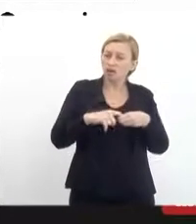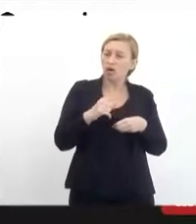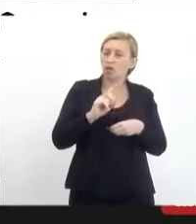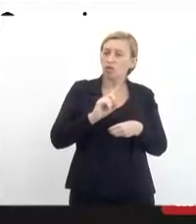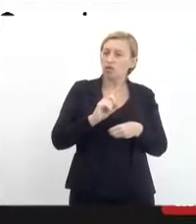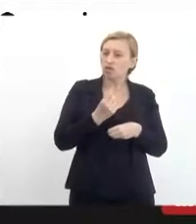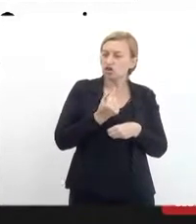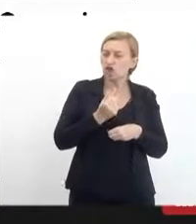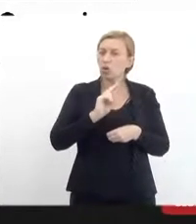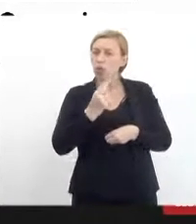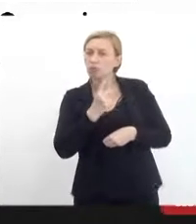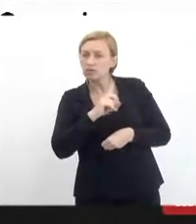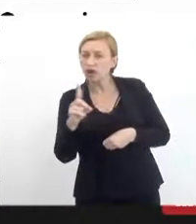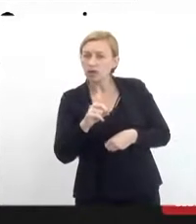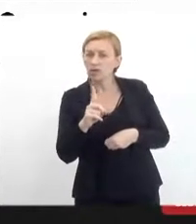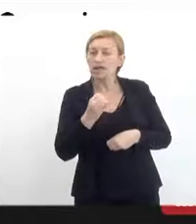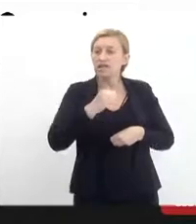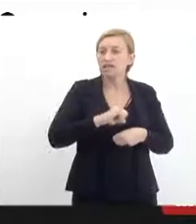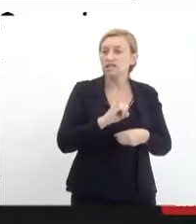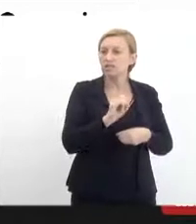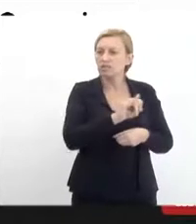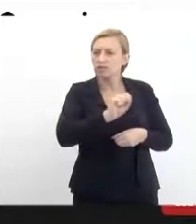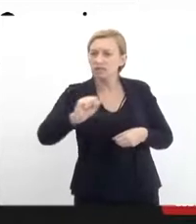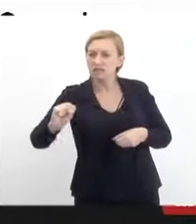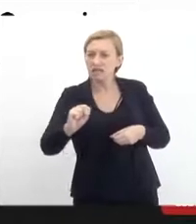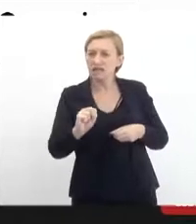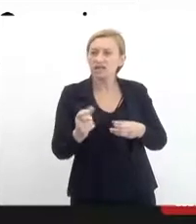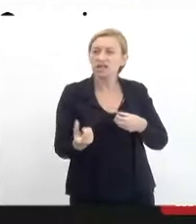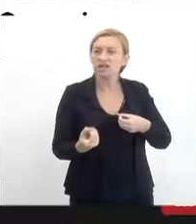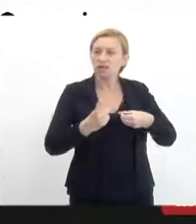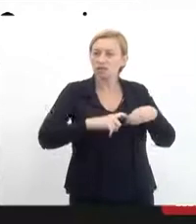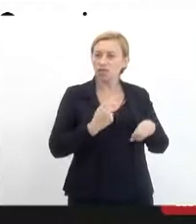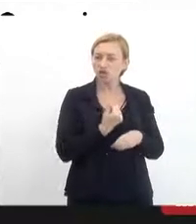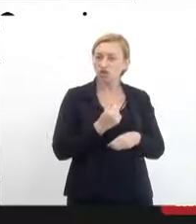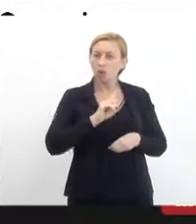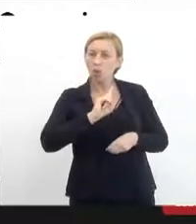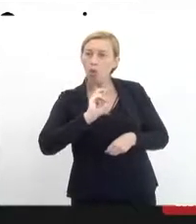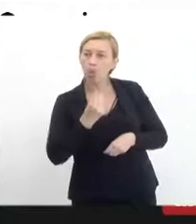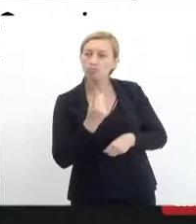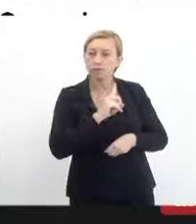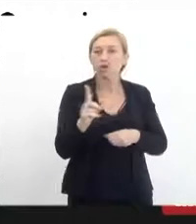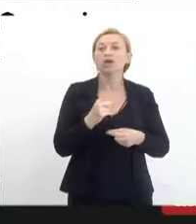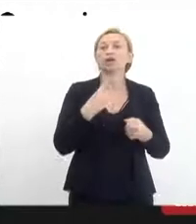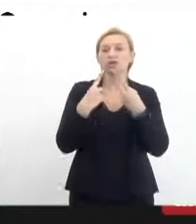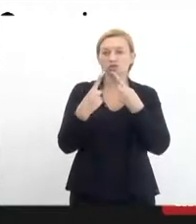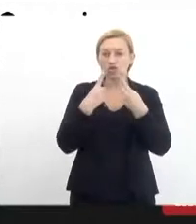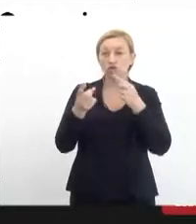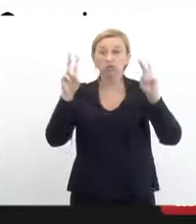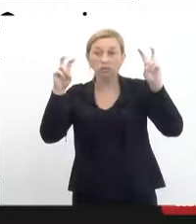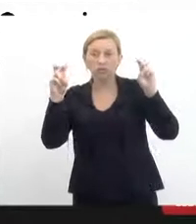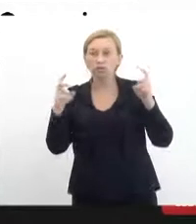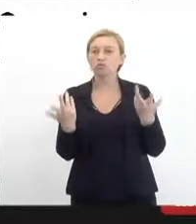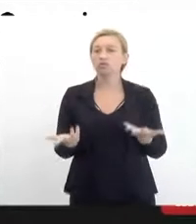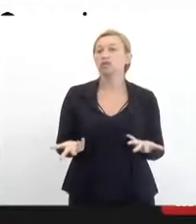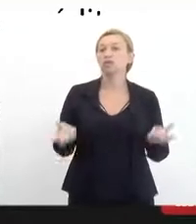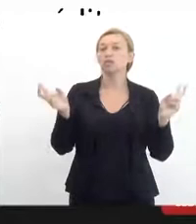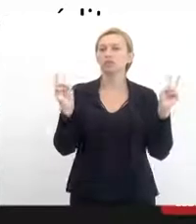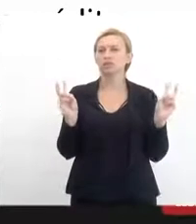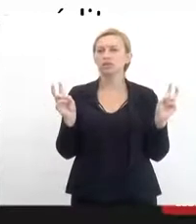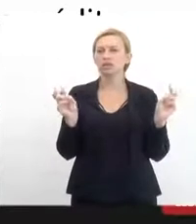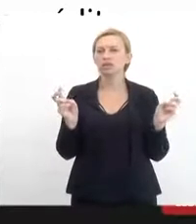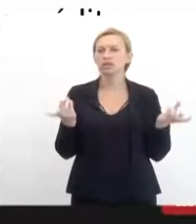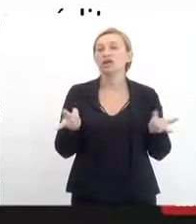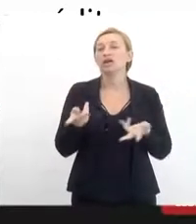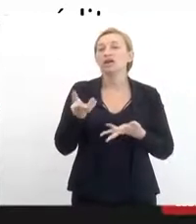a aquisição dos insumos e outros bens são recuperáveis ou não. Existe uma discussão sobre isso. E aí a questão